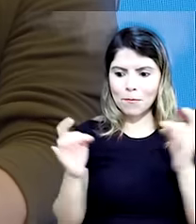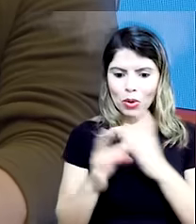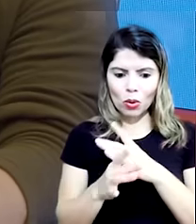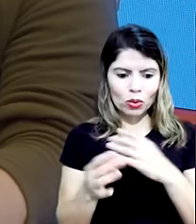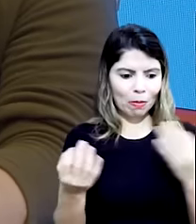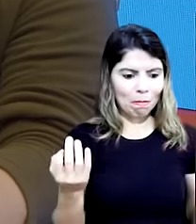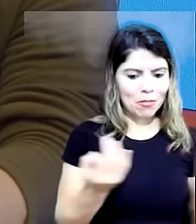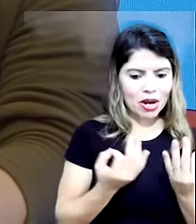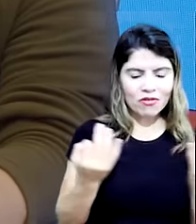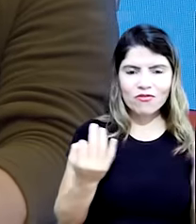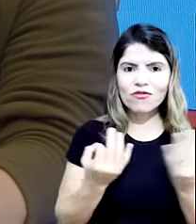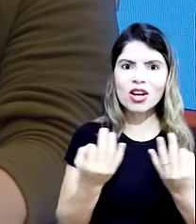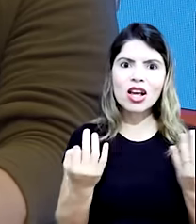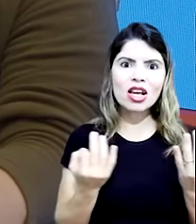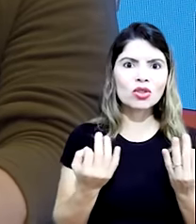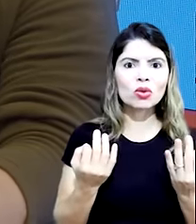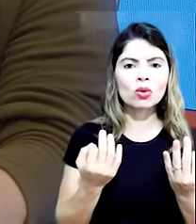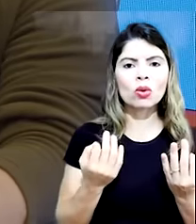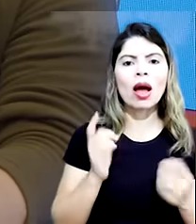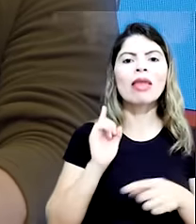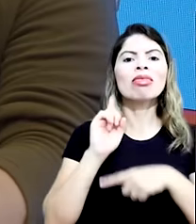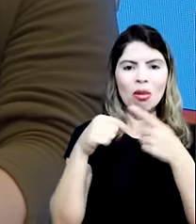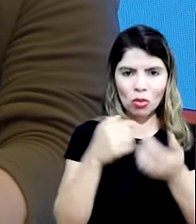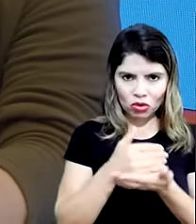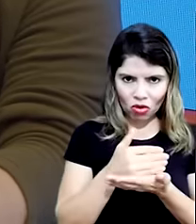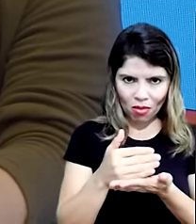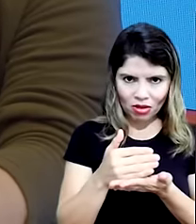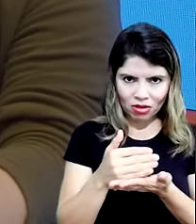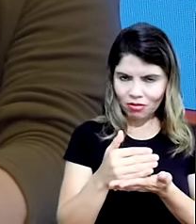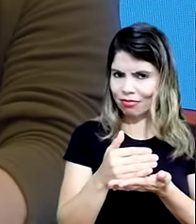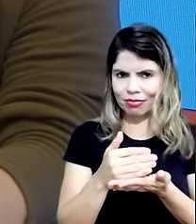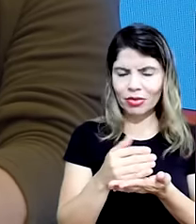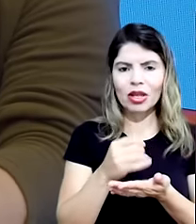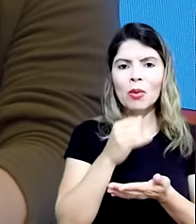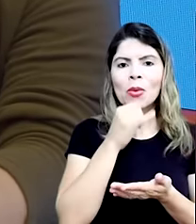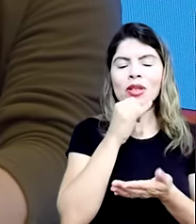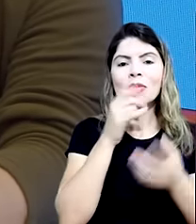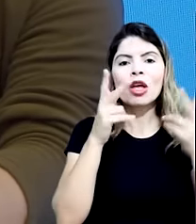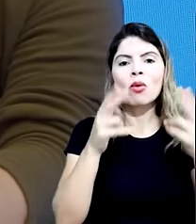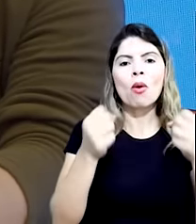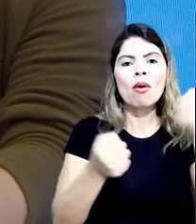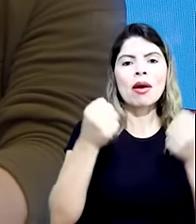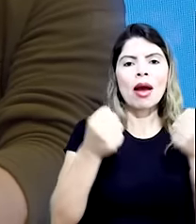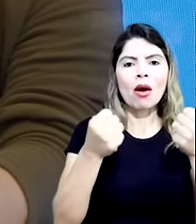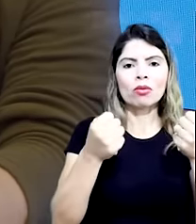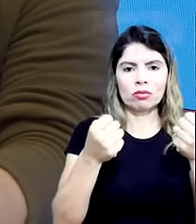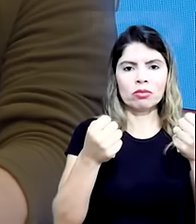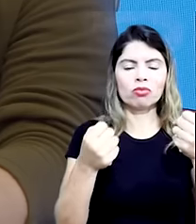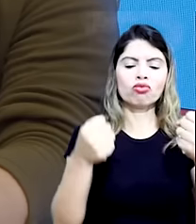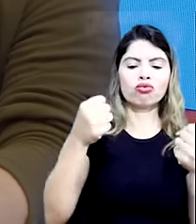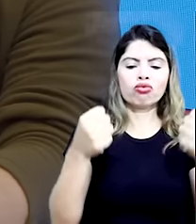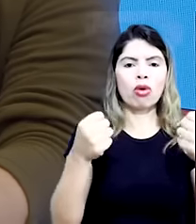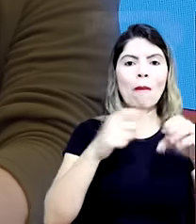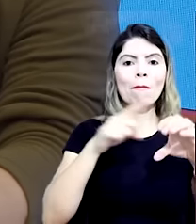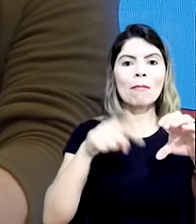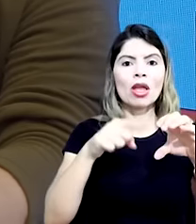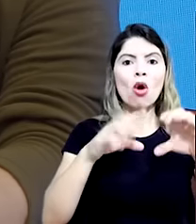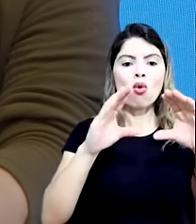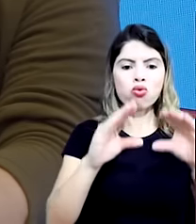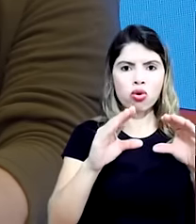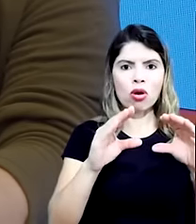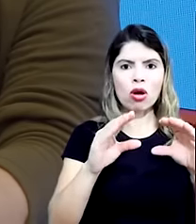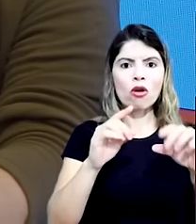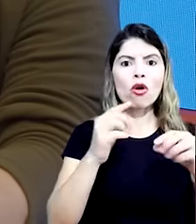perfeito para começar então é trocar o pneu do carro com ele andando é mais ou menos isso mesmo então você vai